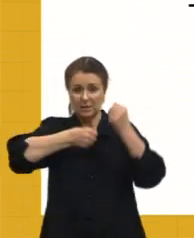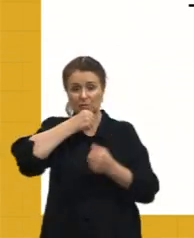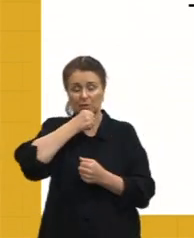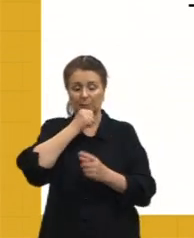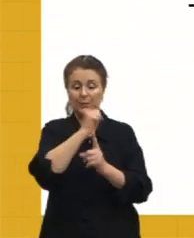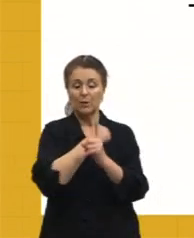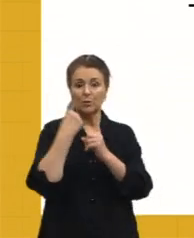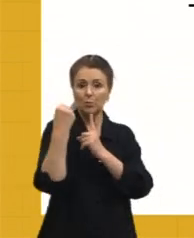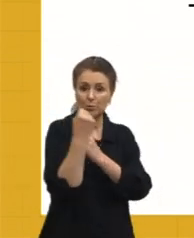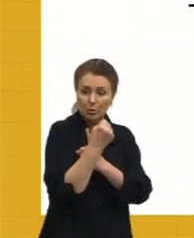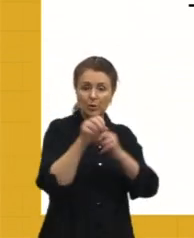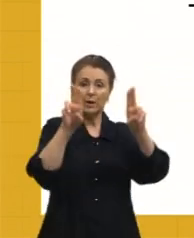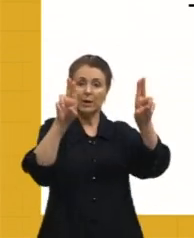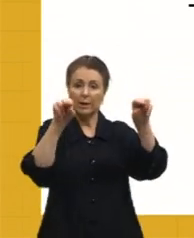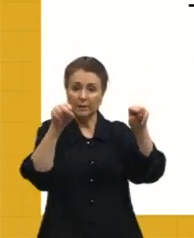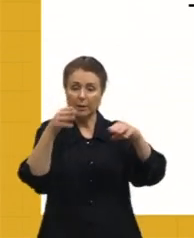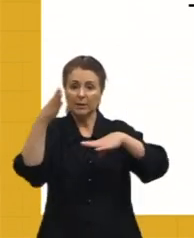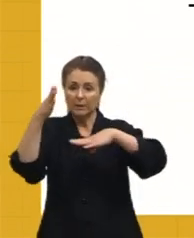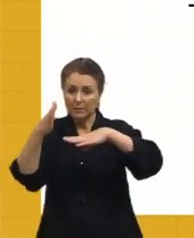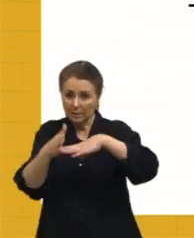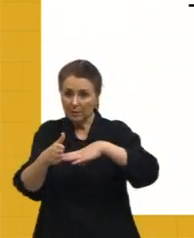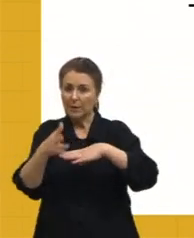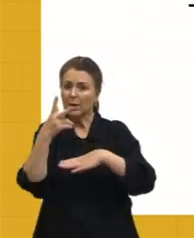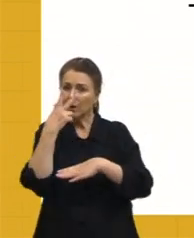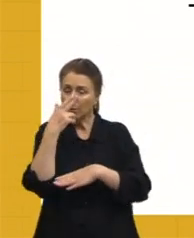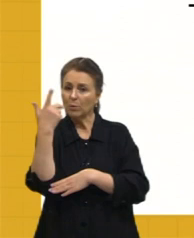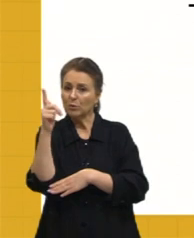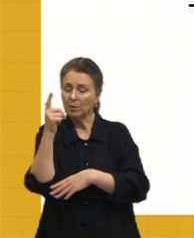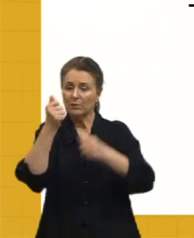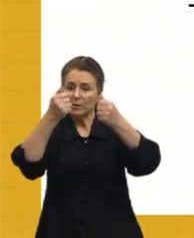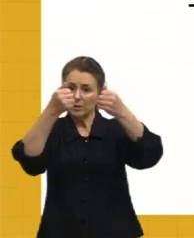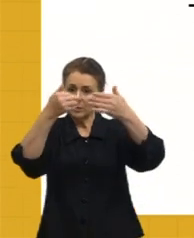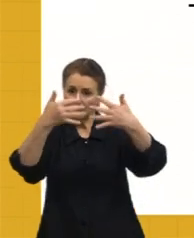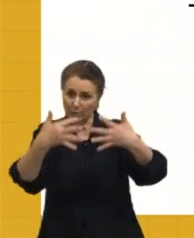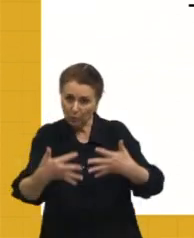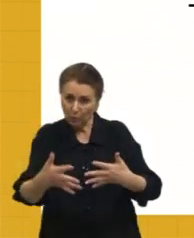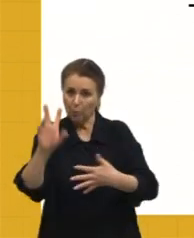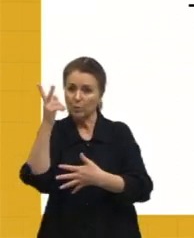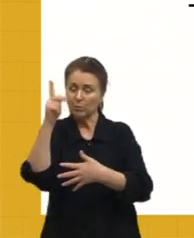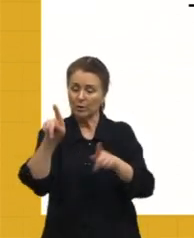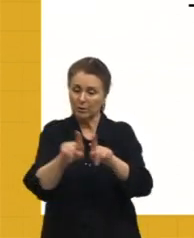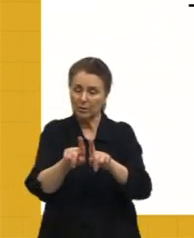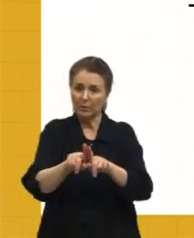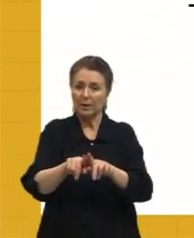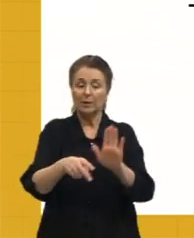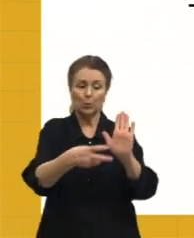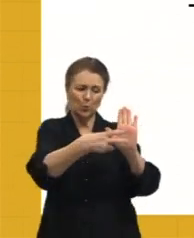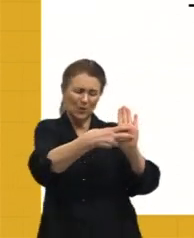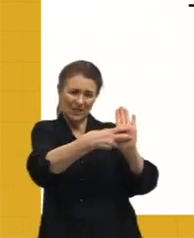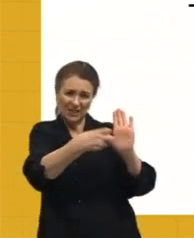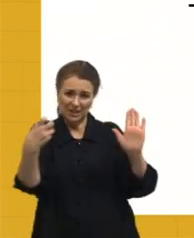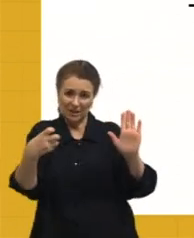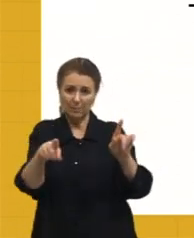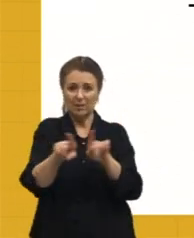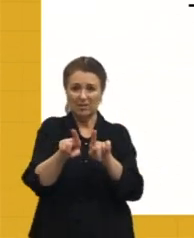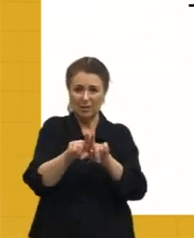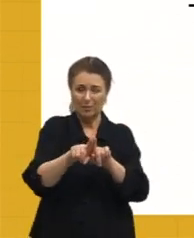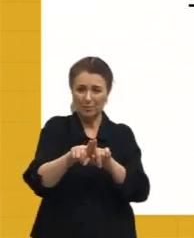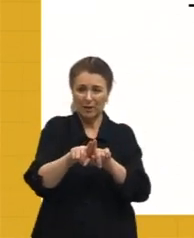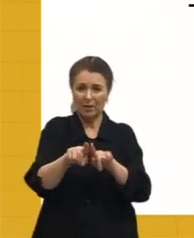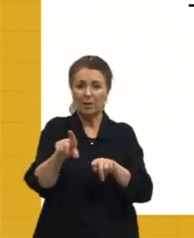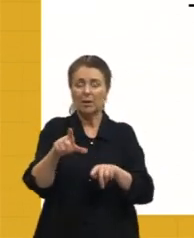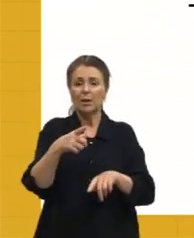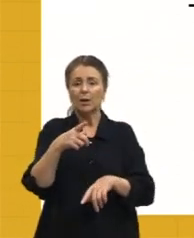aí contemporâneos e conversa que o Douglas falava perpassa com o Lucas a questão da criminalidade essa questão aqui que